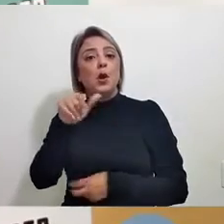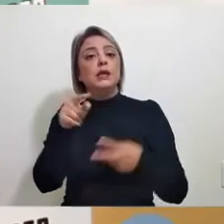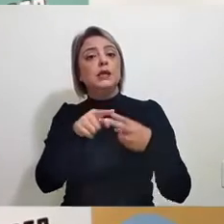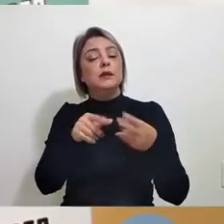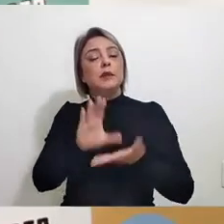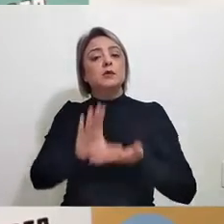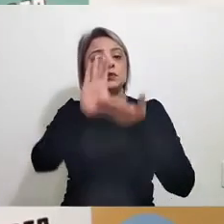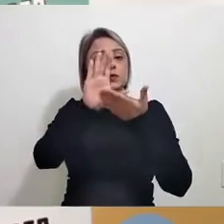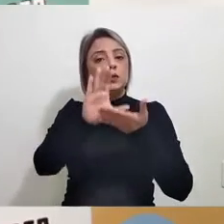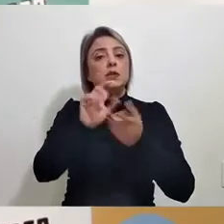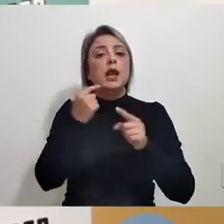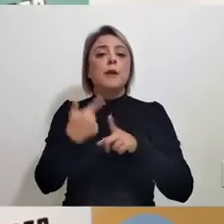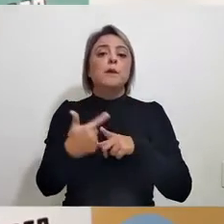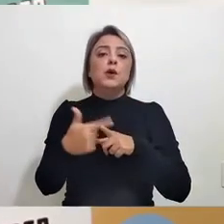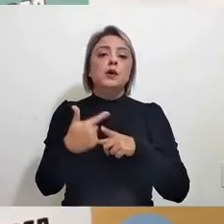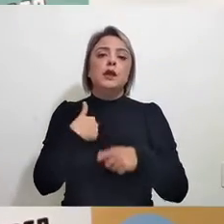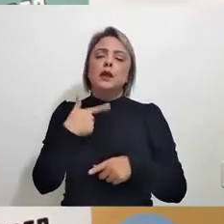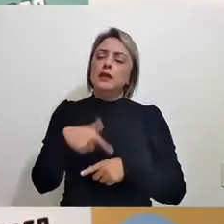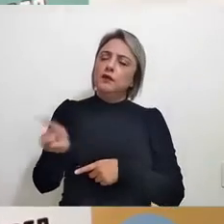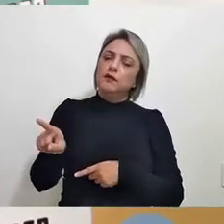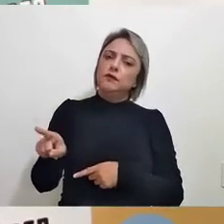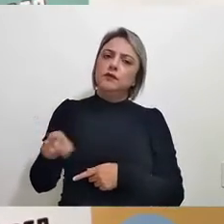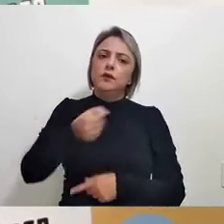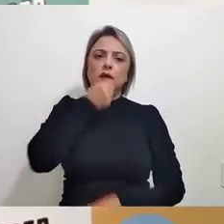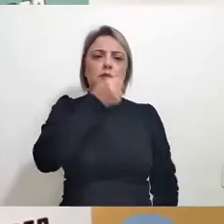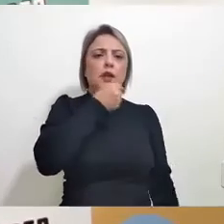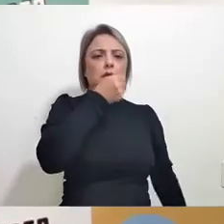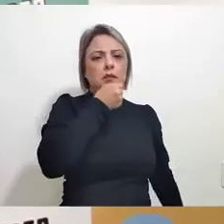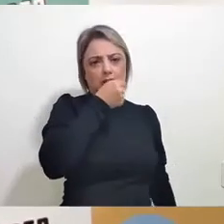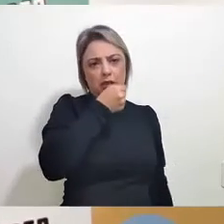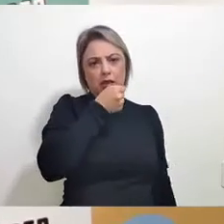comerciantes, e que vocês do Conselho Tutelar sempre